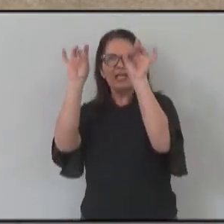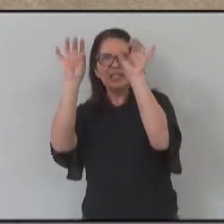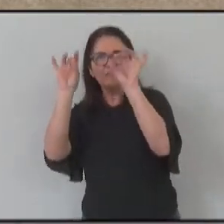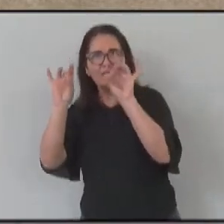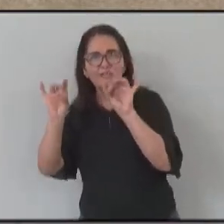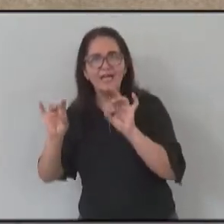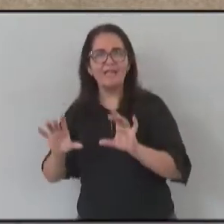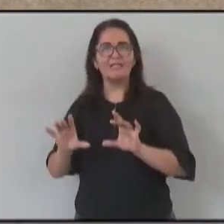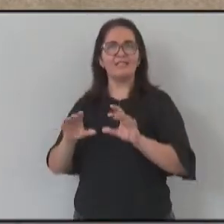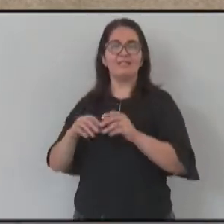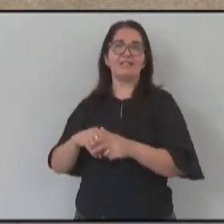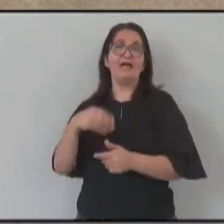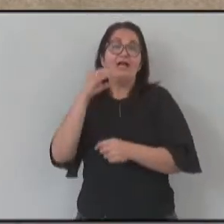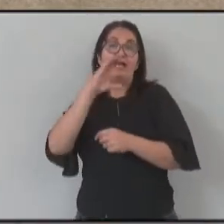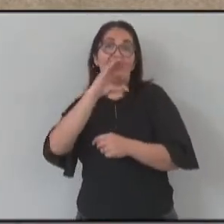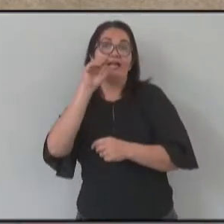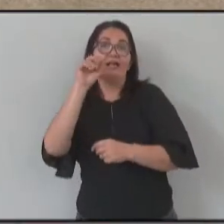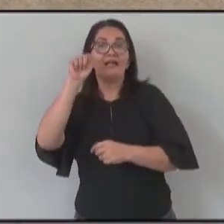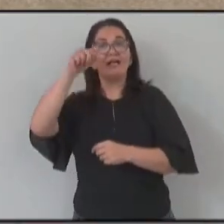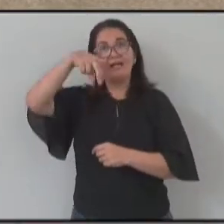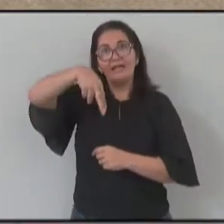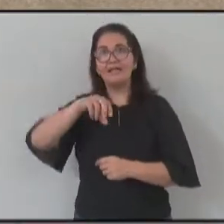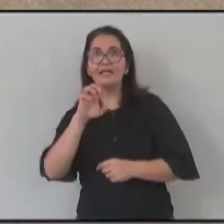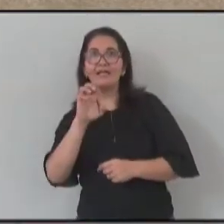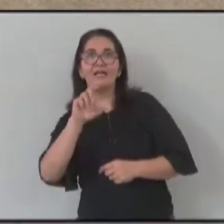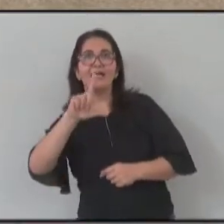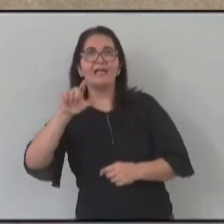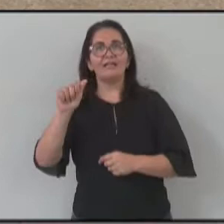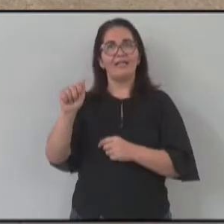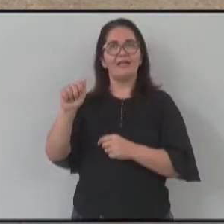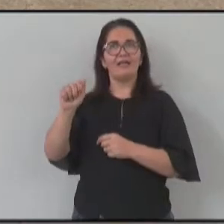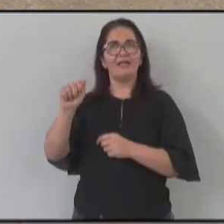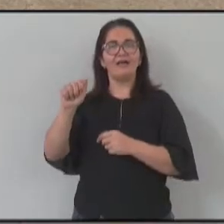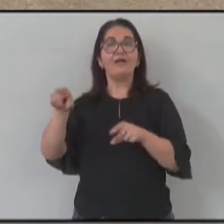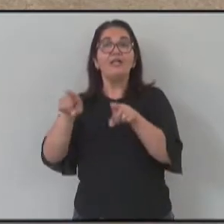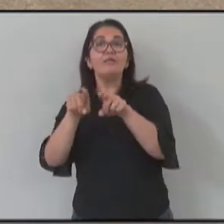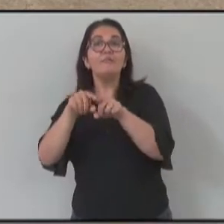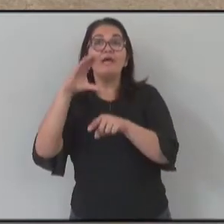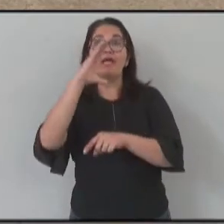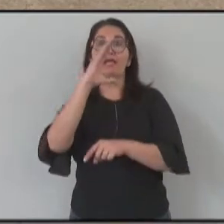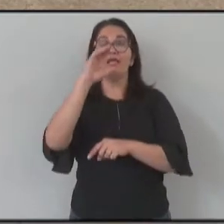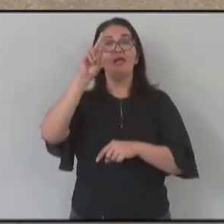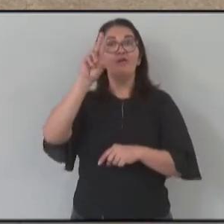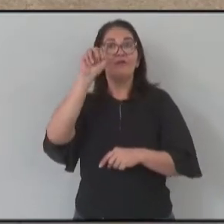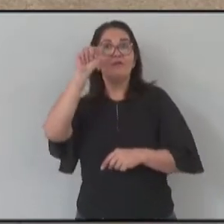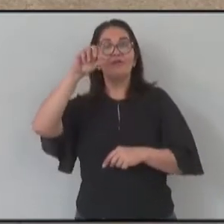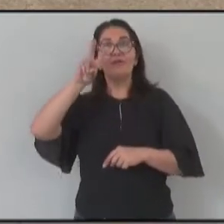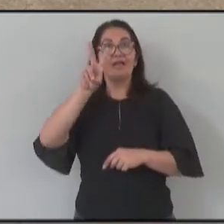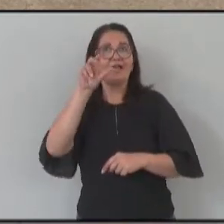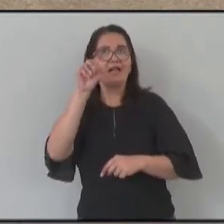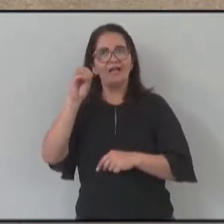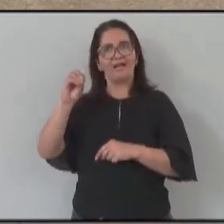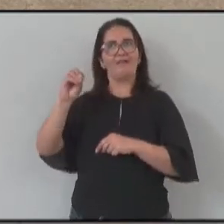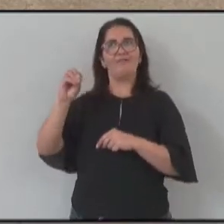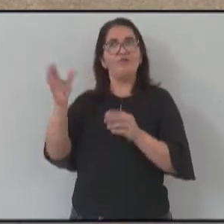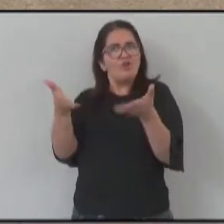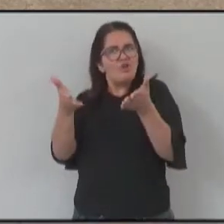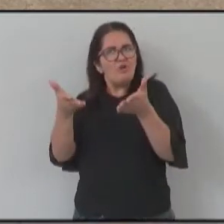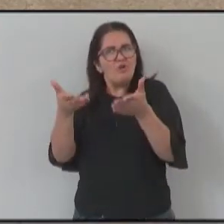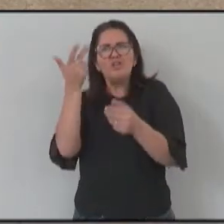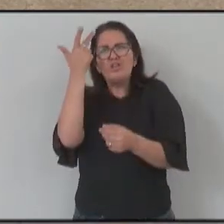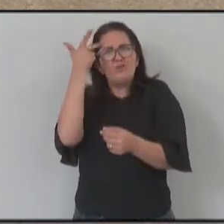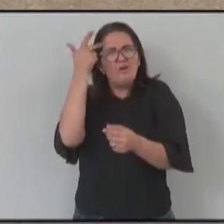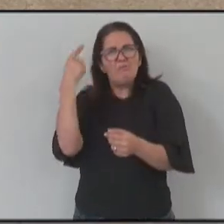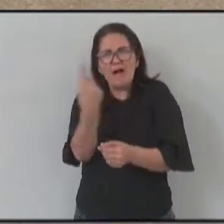é o cravo. Coisas tão simples para a gente hoje, que a gente encontra no mercado, para eles